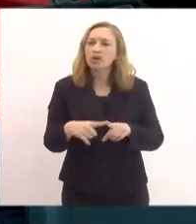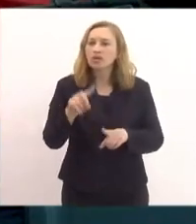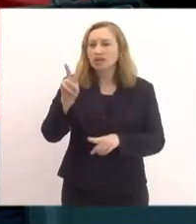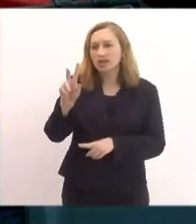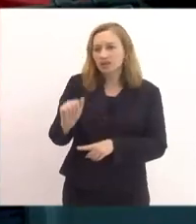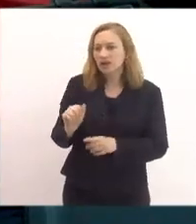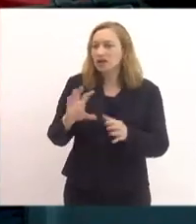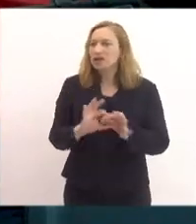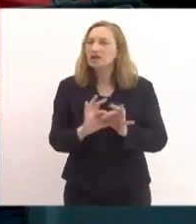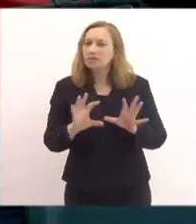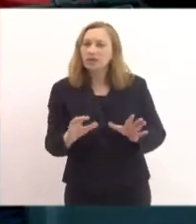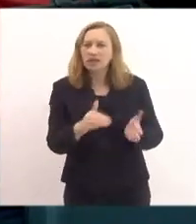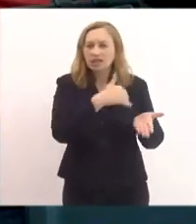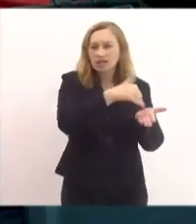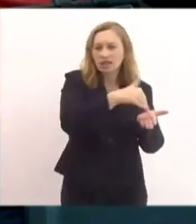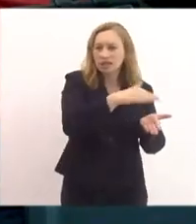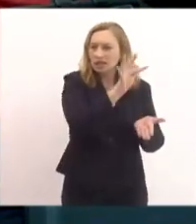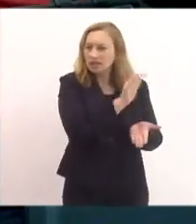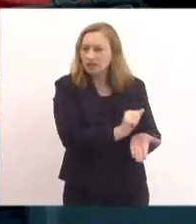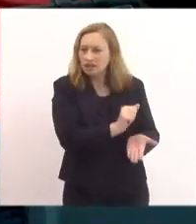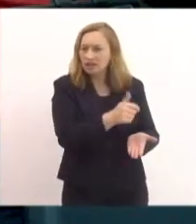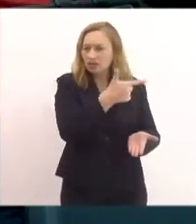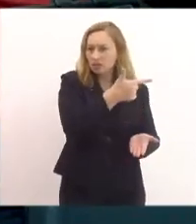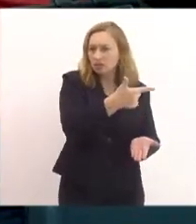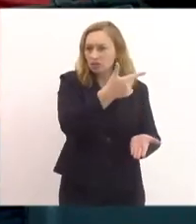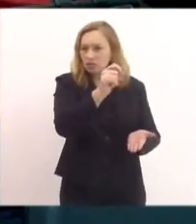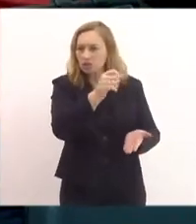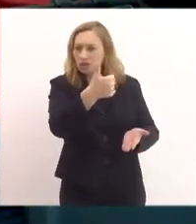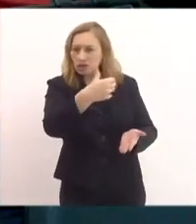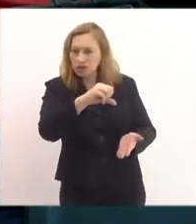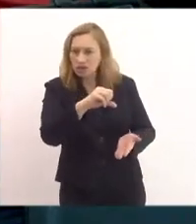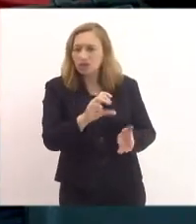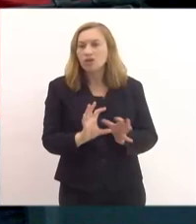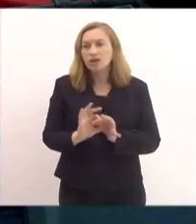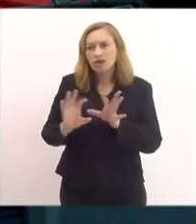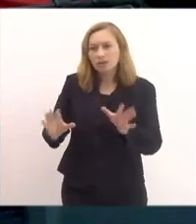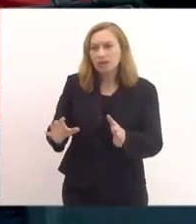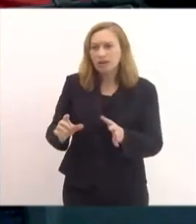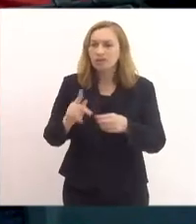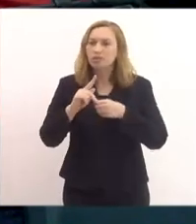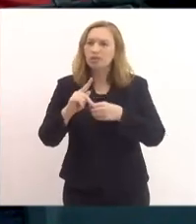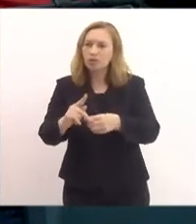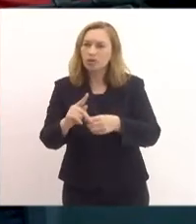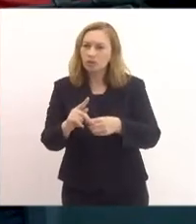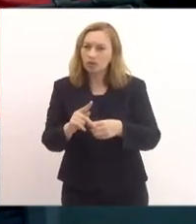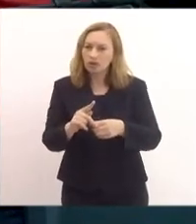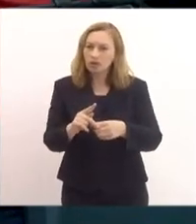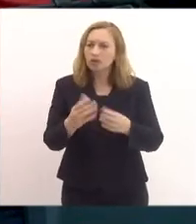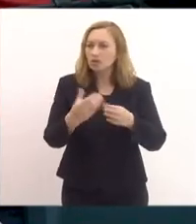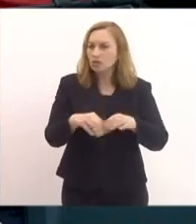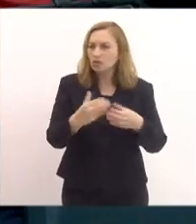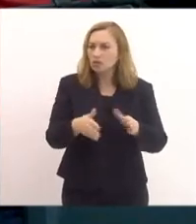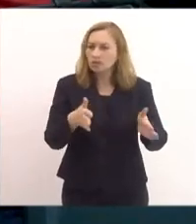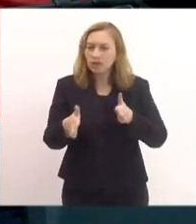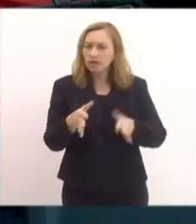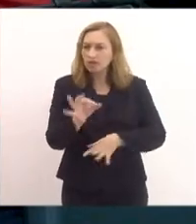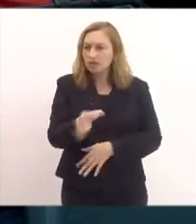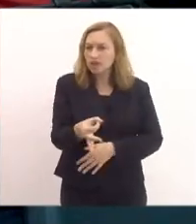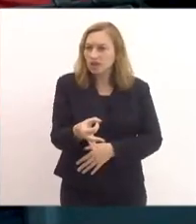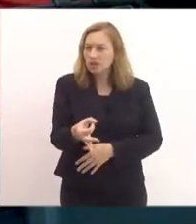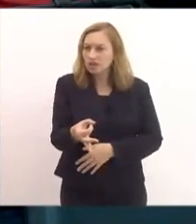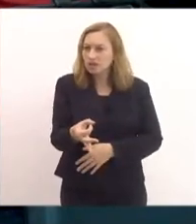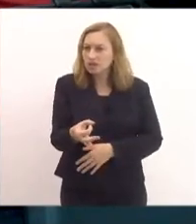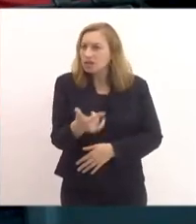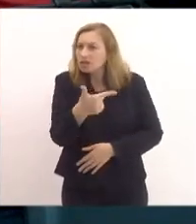estão autorizadas pela Secretaria de Fazenda em 2019, se foi autorizado pela Procuradoria que o concurso está na validade,